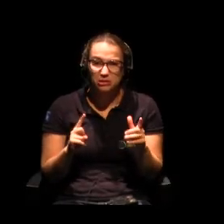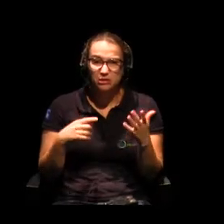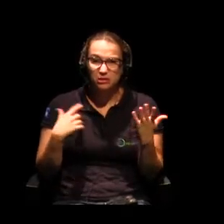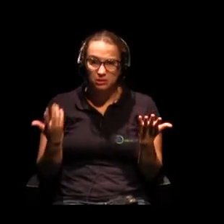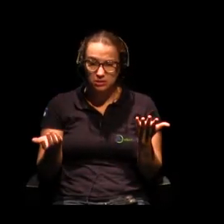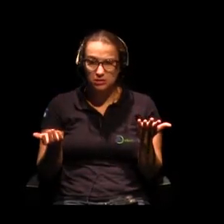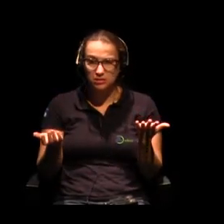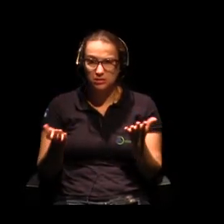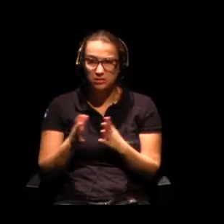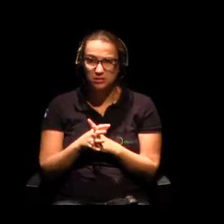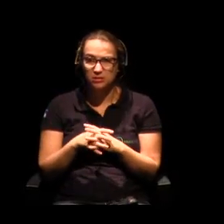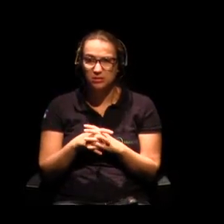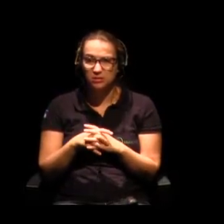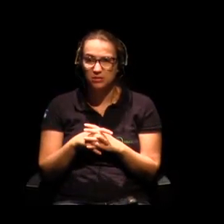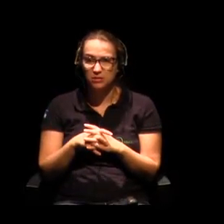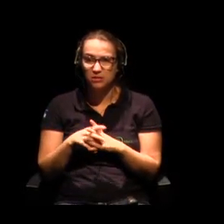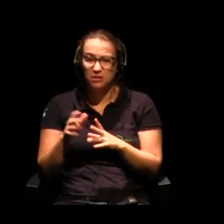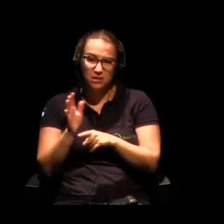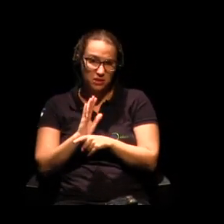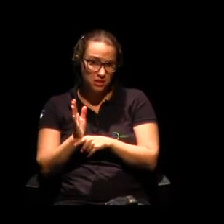muito interessante.